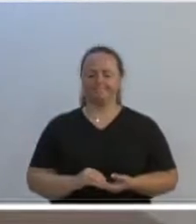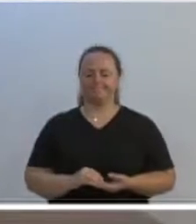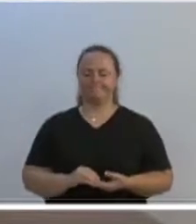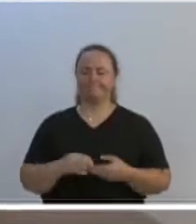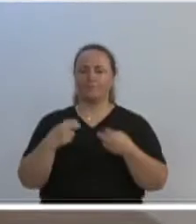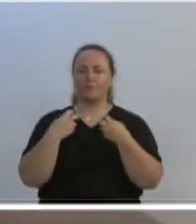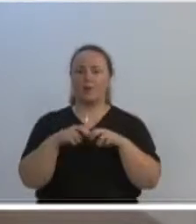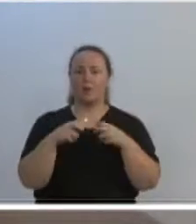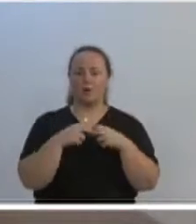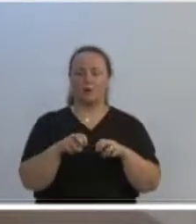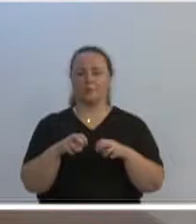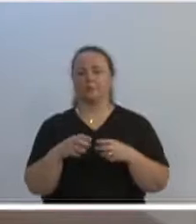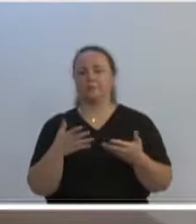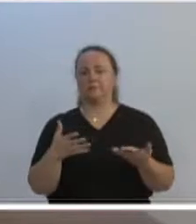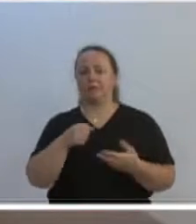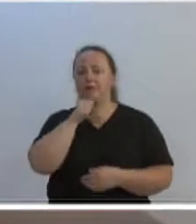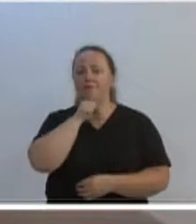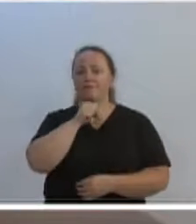Ônibus velhos.